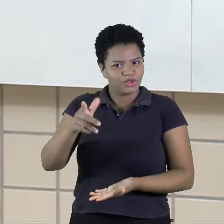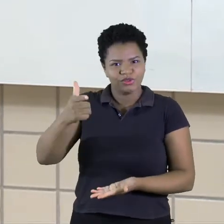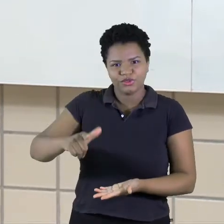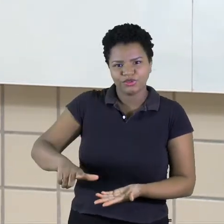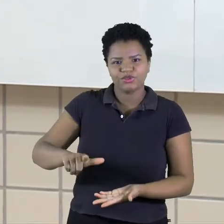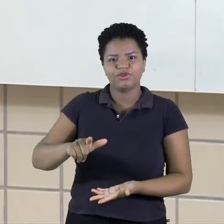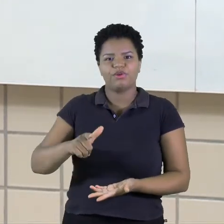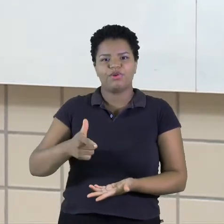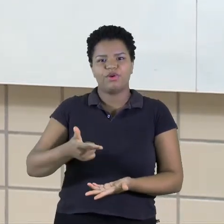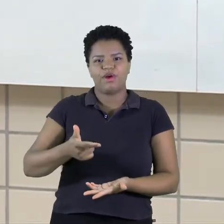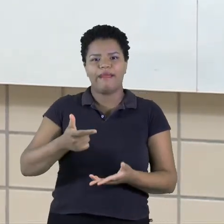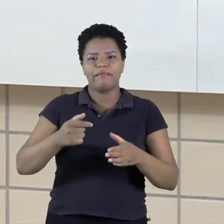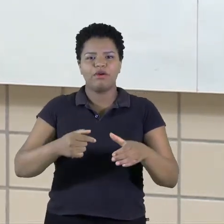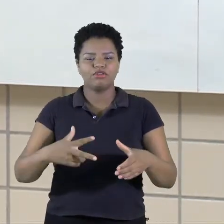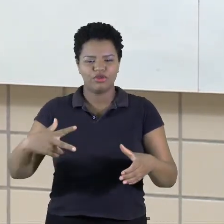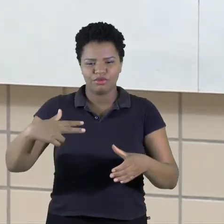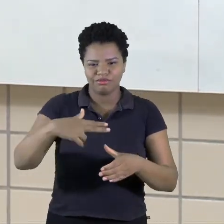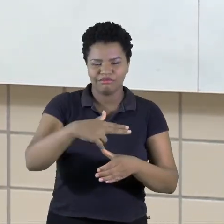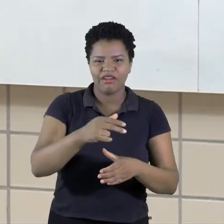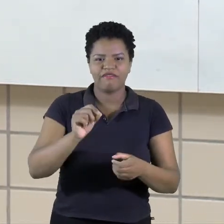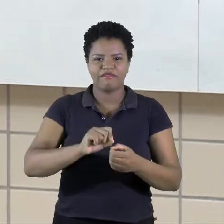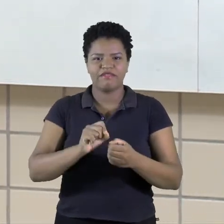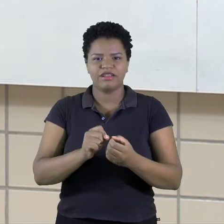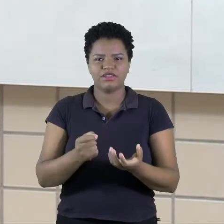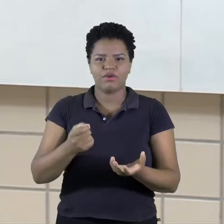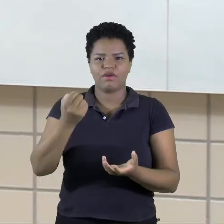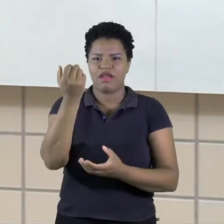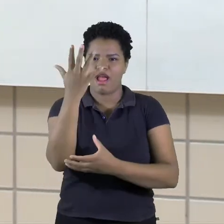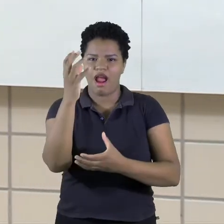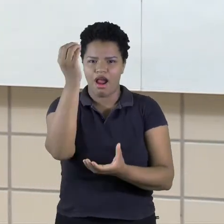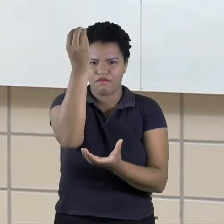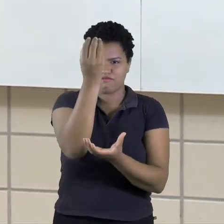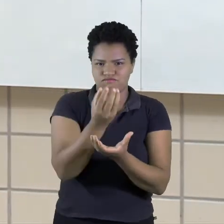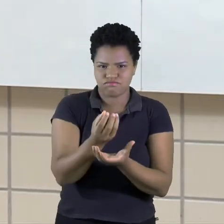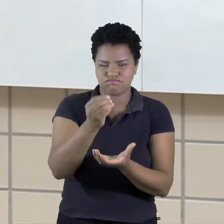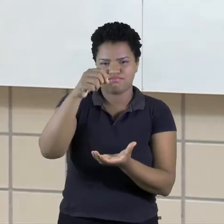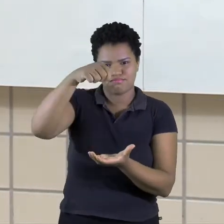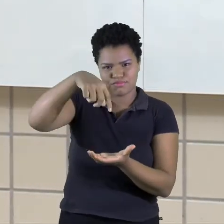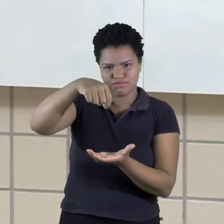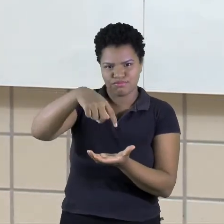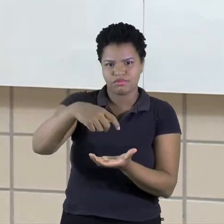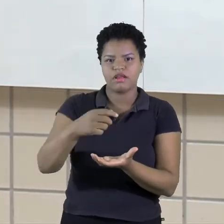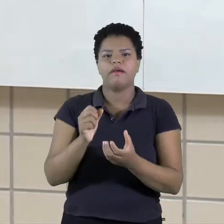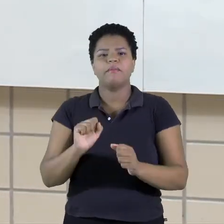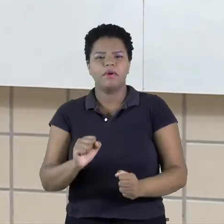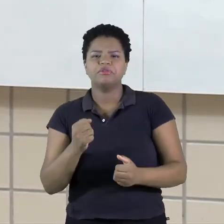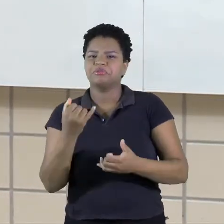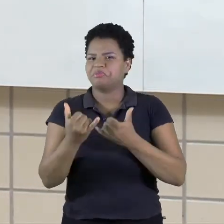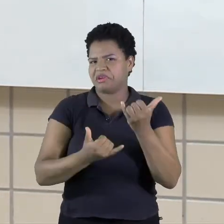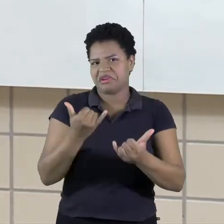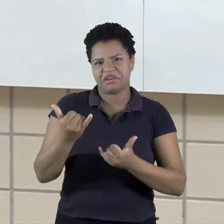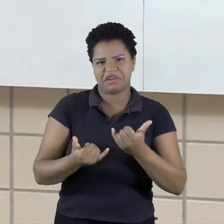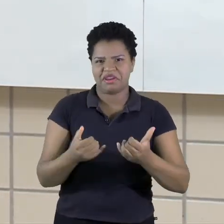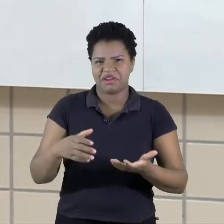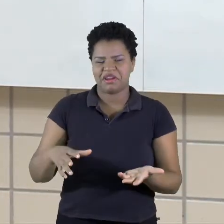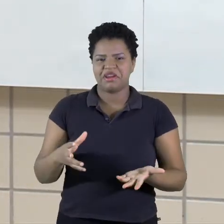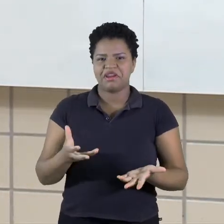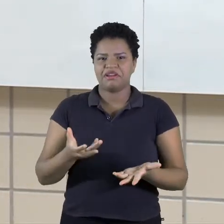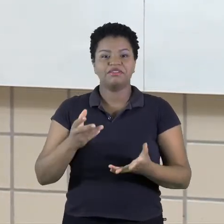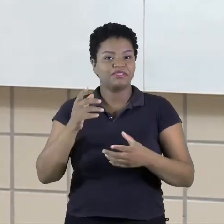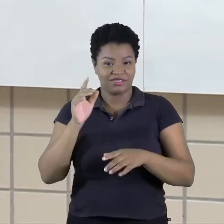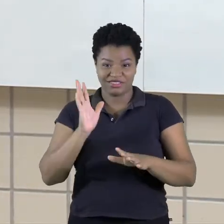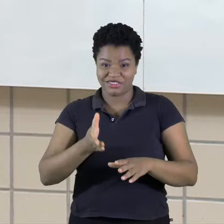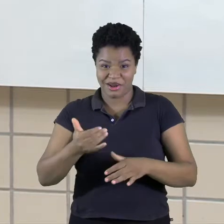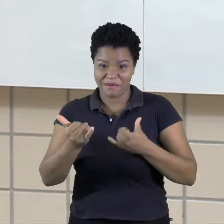de vaso para planta, faz ela de pote, faz ela de brinquedo, né? Quem nunca brincou de um carrinho de garrafa